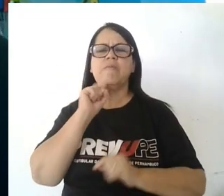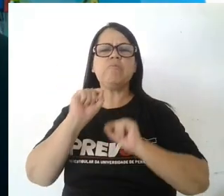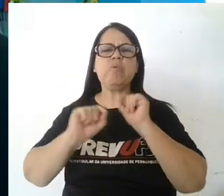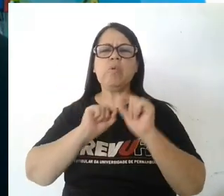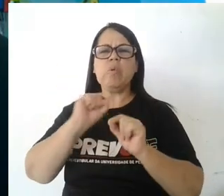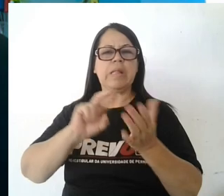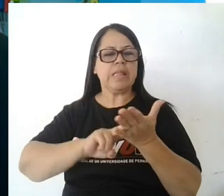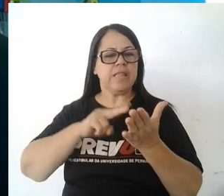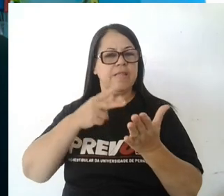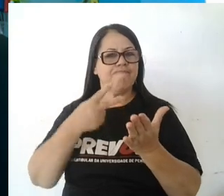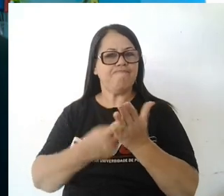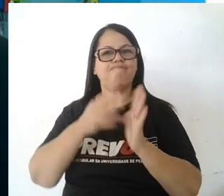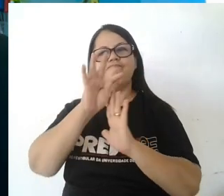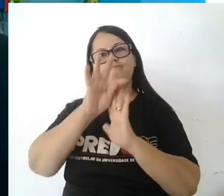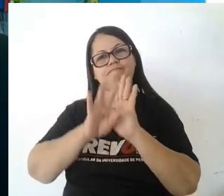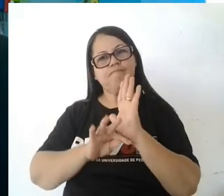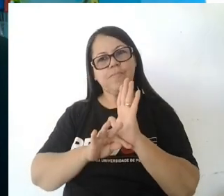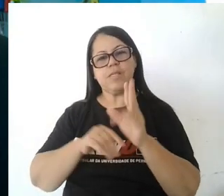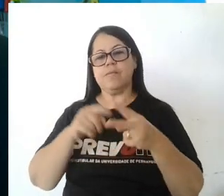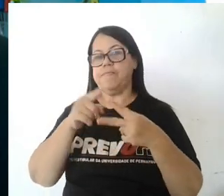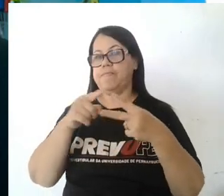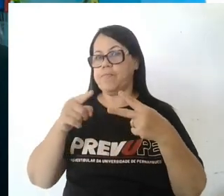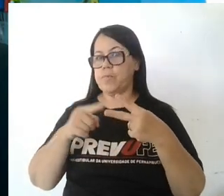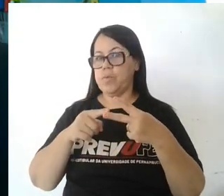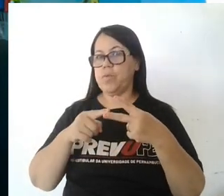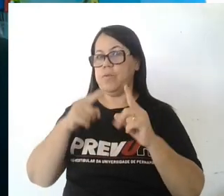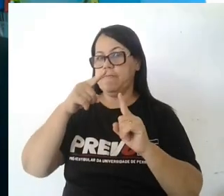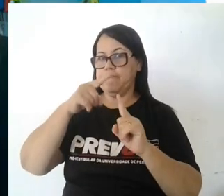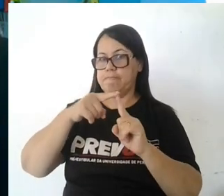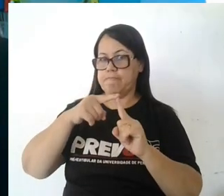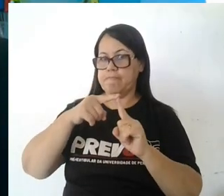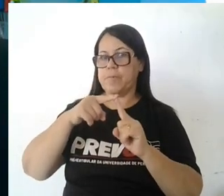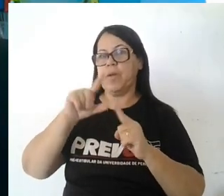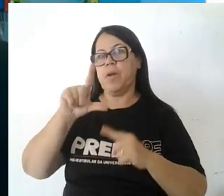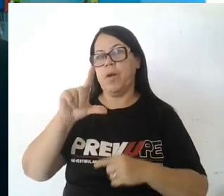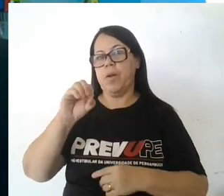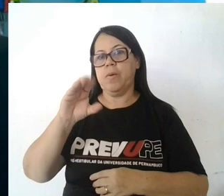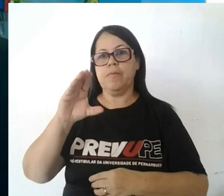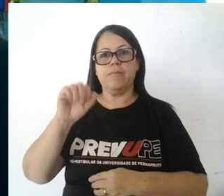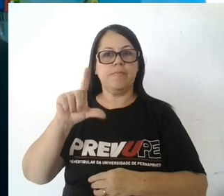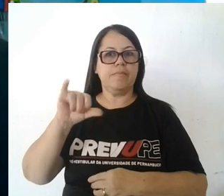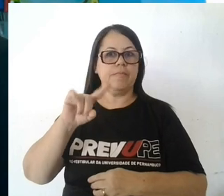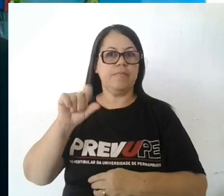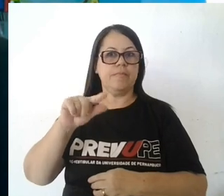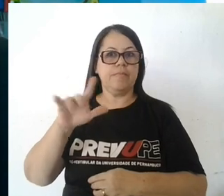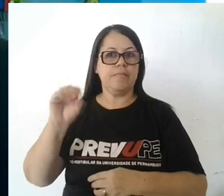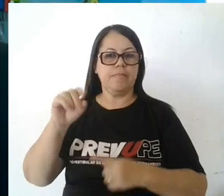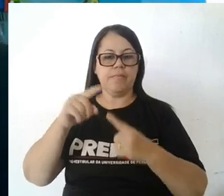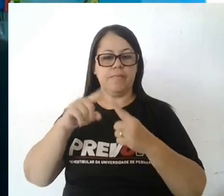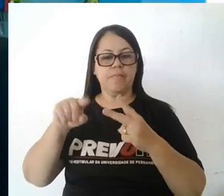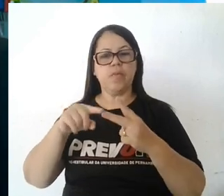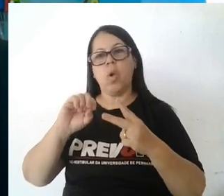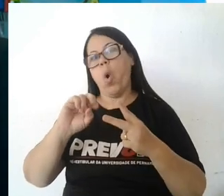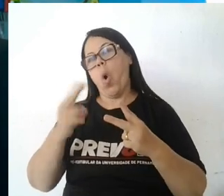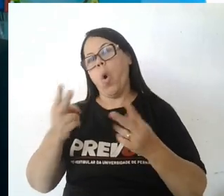majoritariamente interpretação de texto, tá? As questões, elas podem vir de interpretação por localização ou interpretação pura. No caso